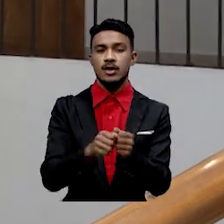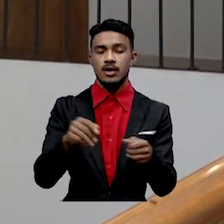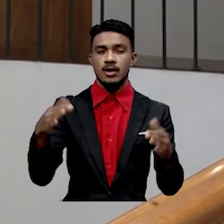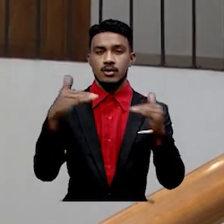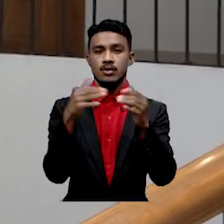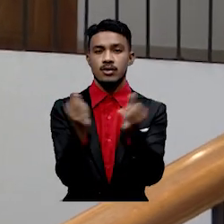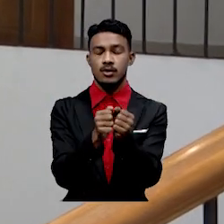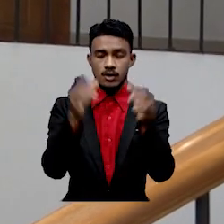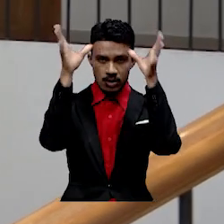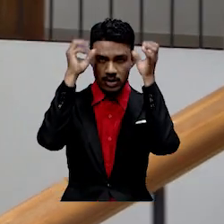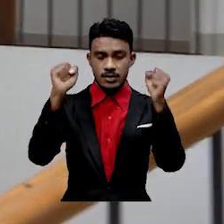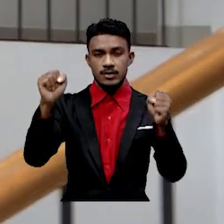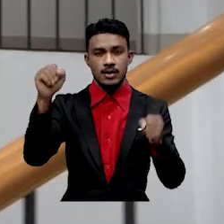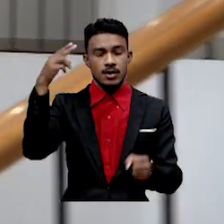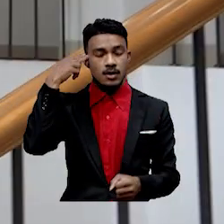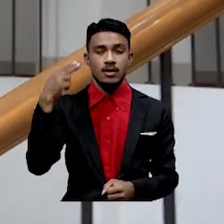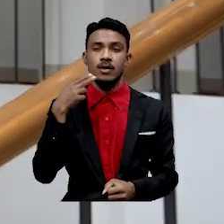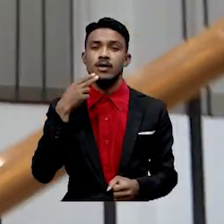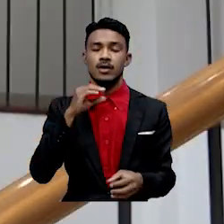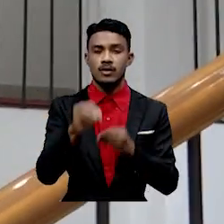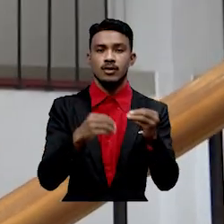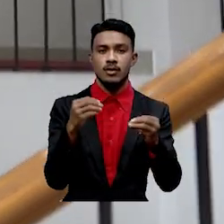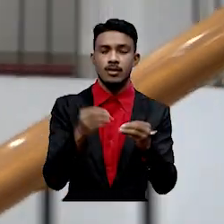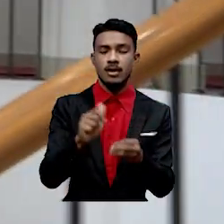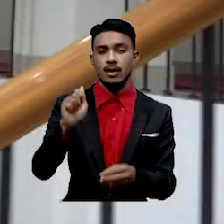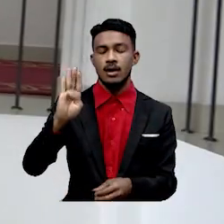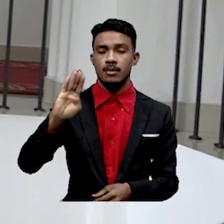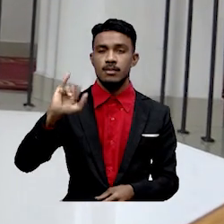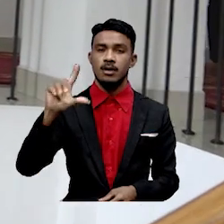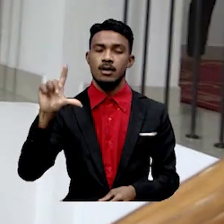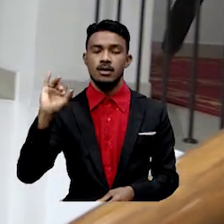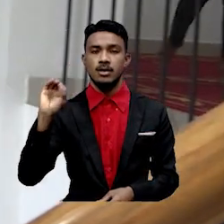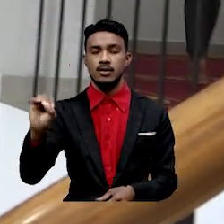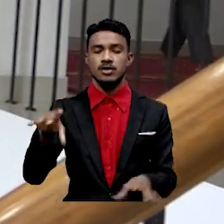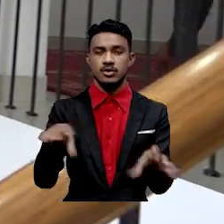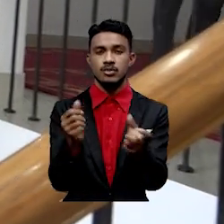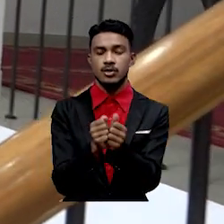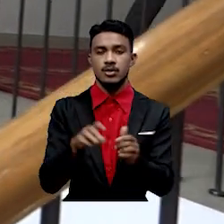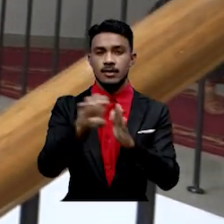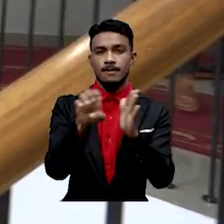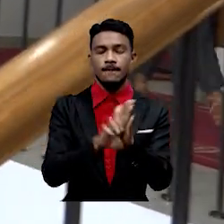Muzorta discute com a ba nomeação Abilio Arozu, o de sai conselho estado, no ne belfo